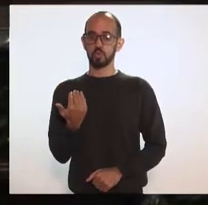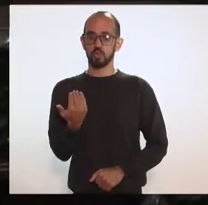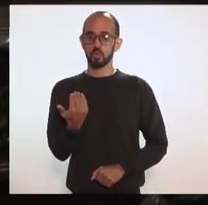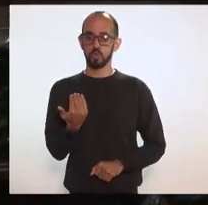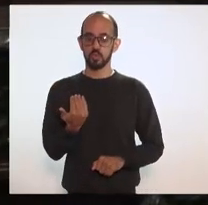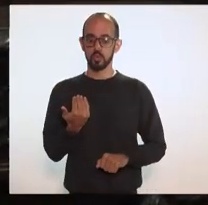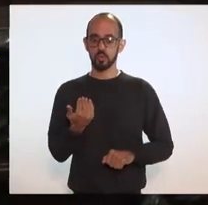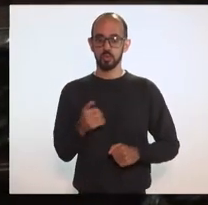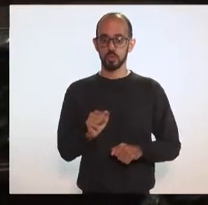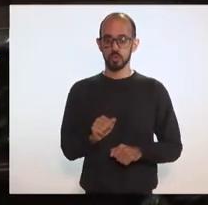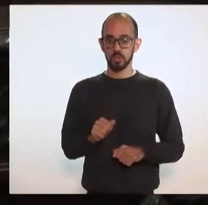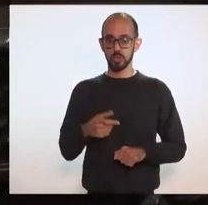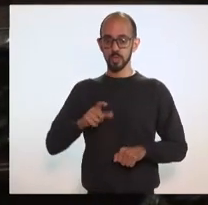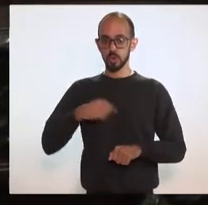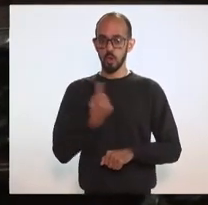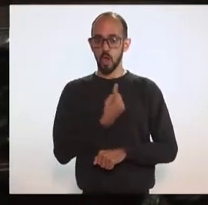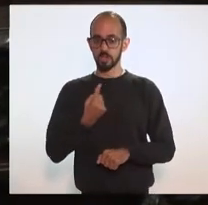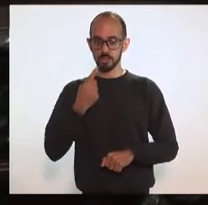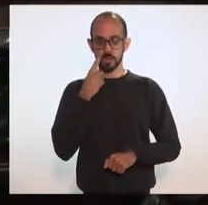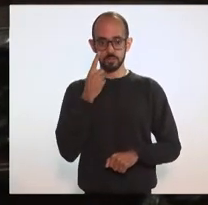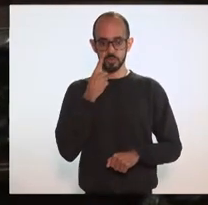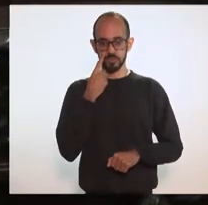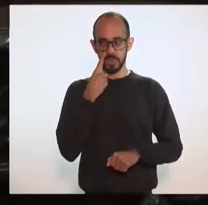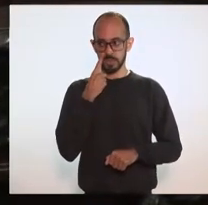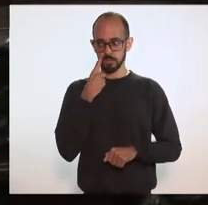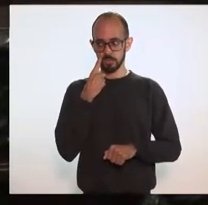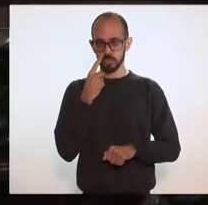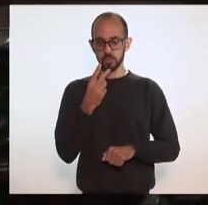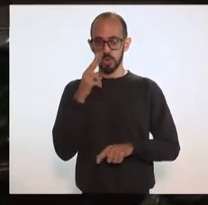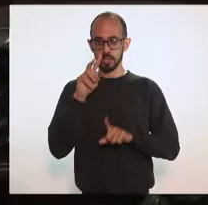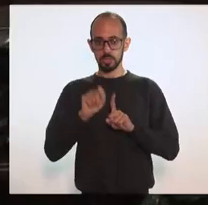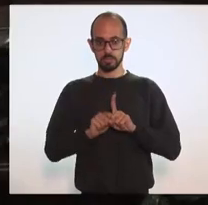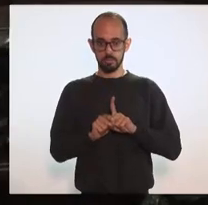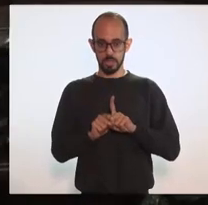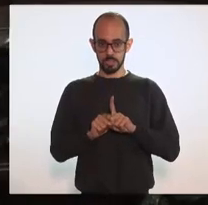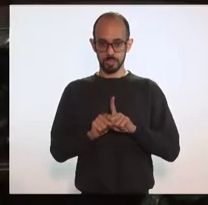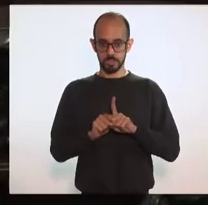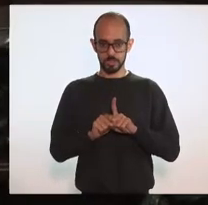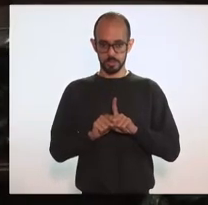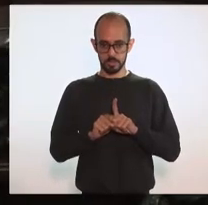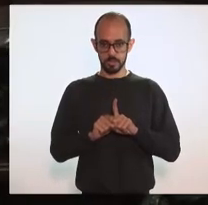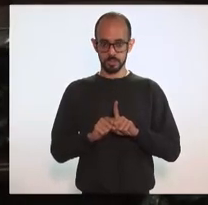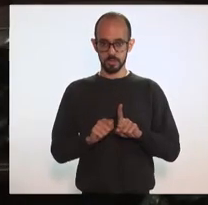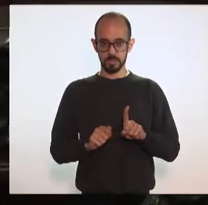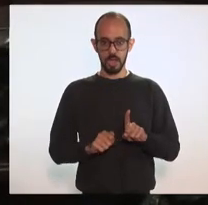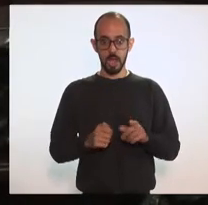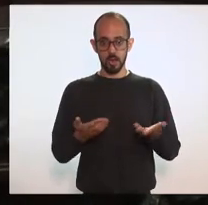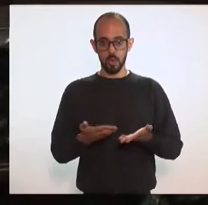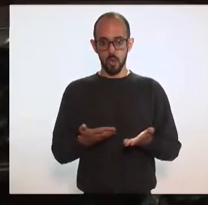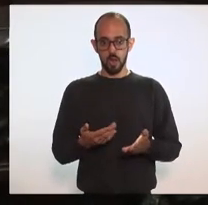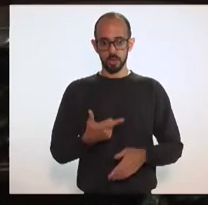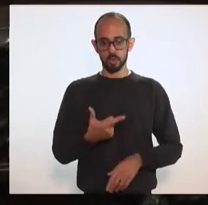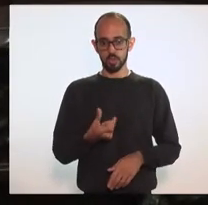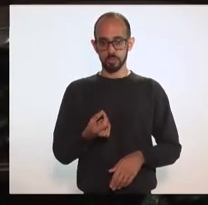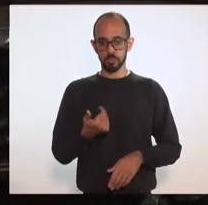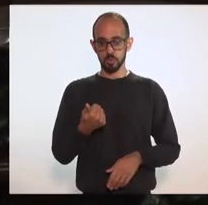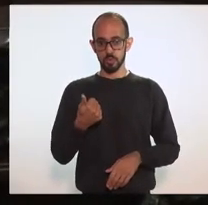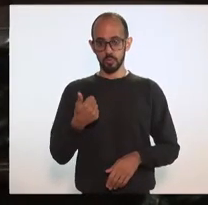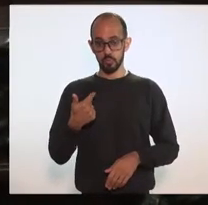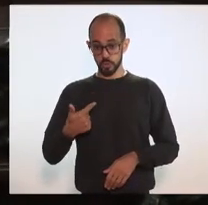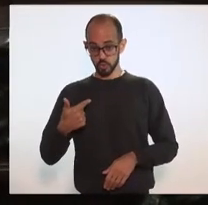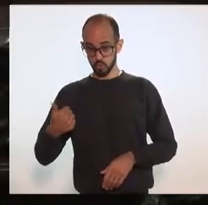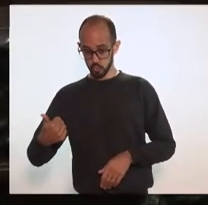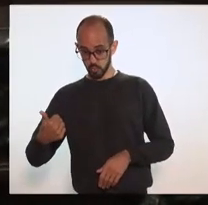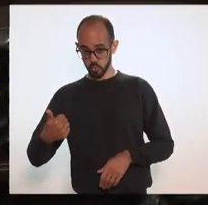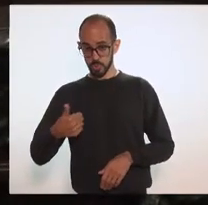vem vivendo esses dois meses de 2021 com aumento a 161